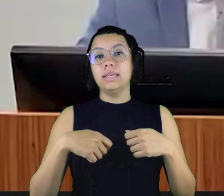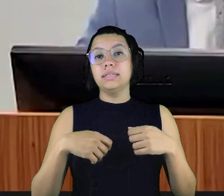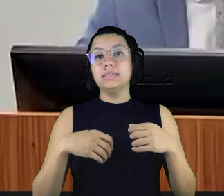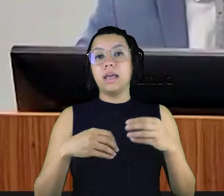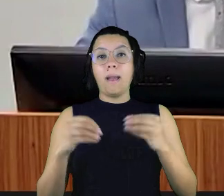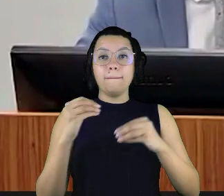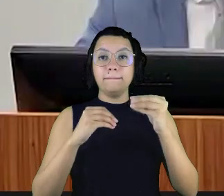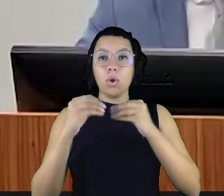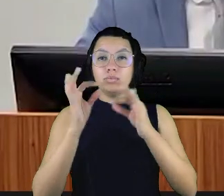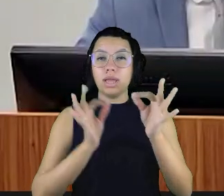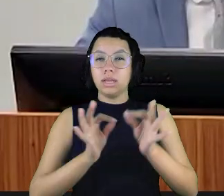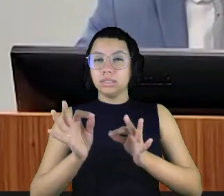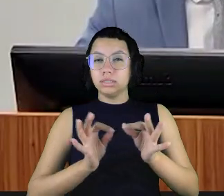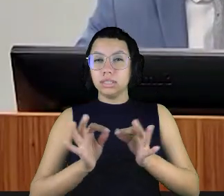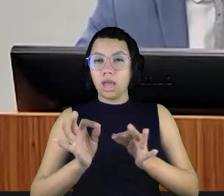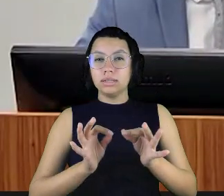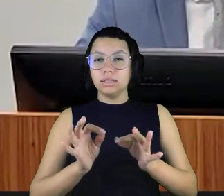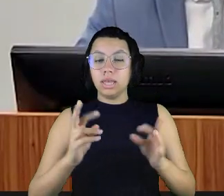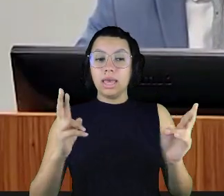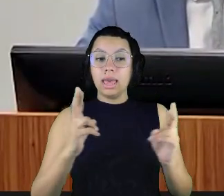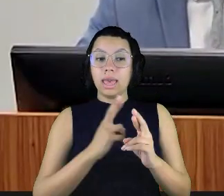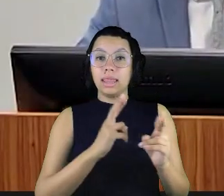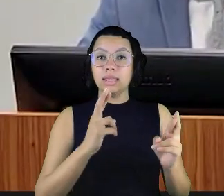na produção